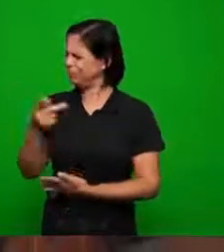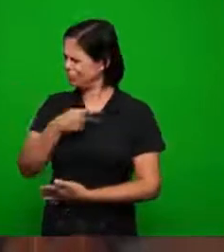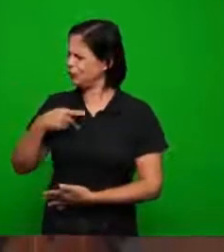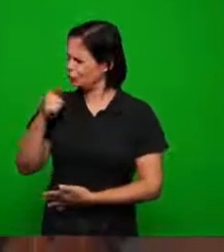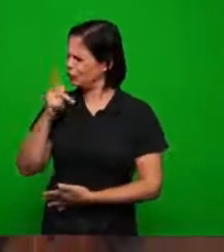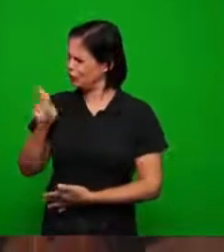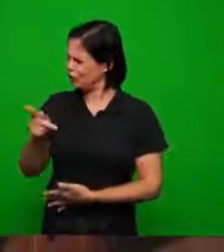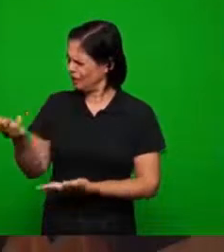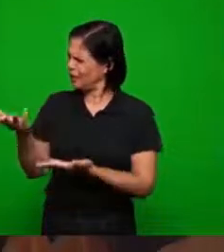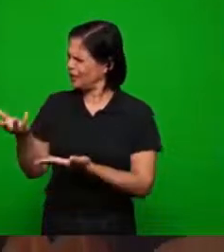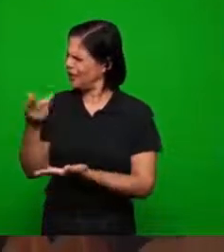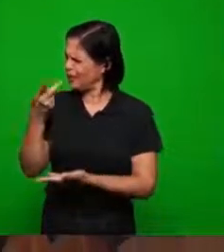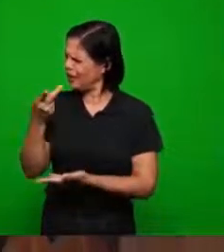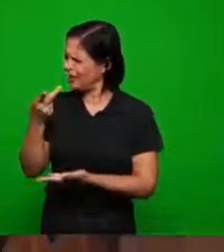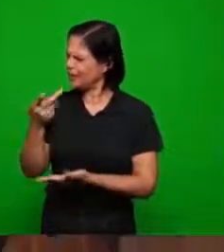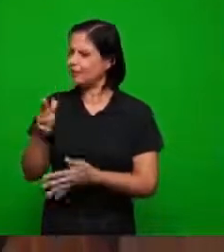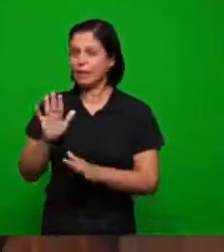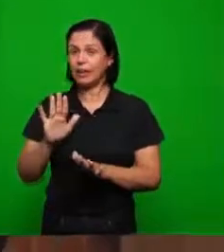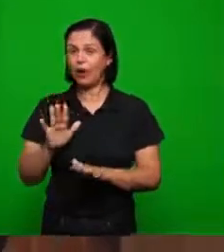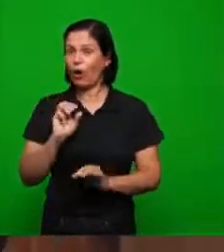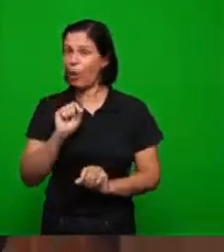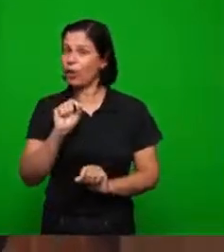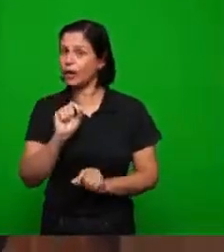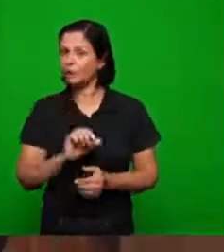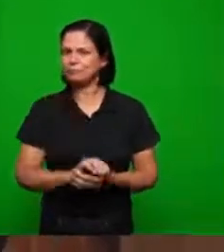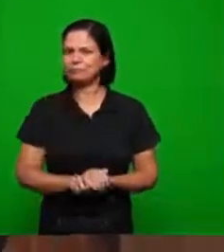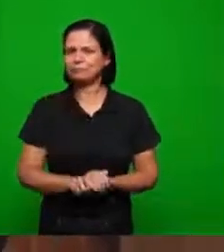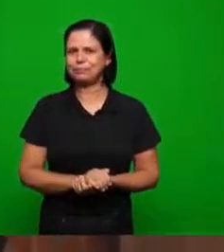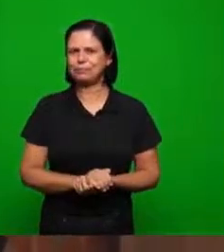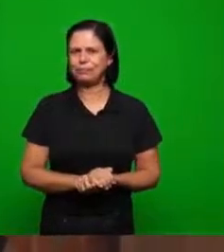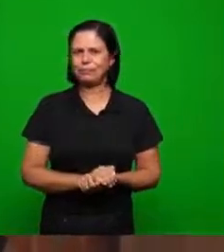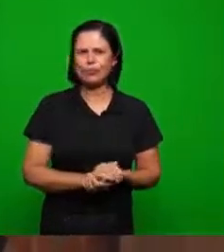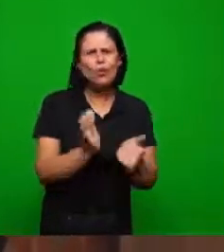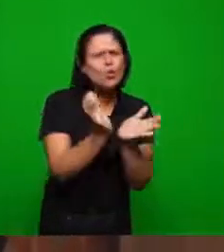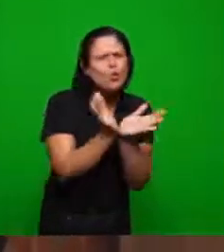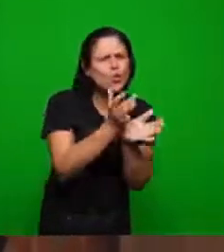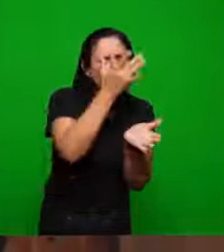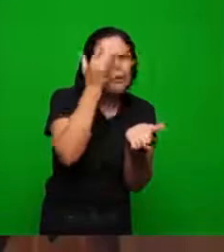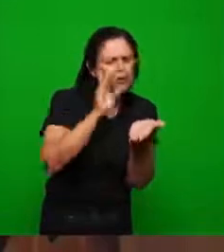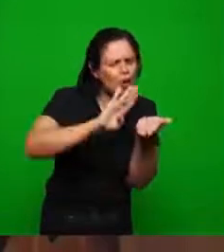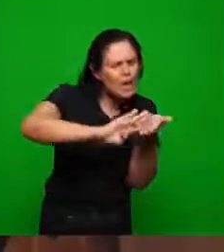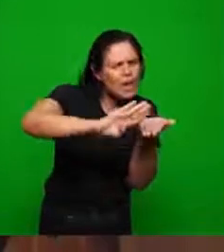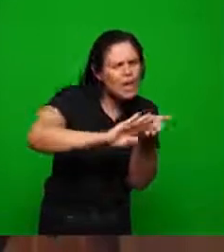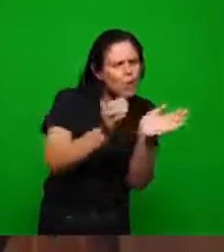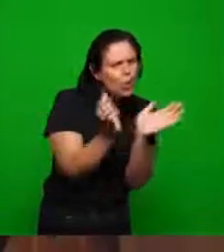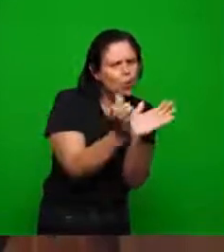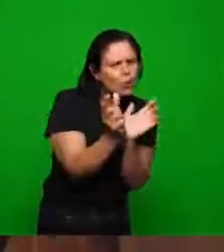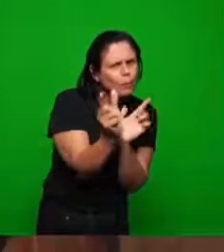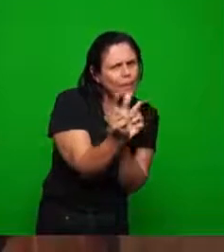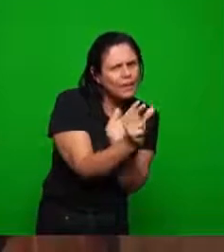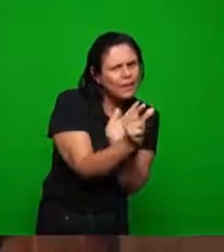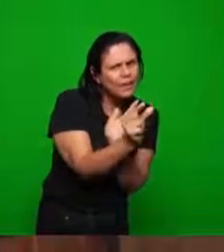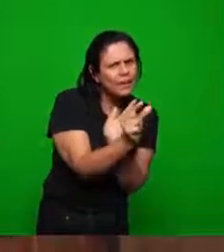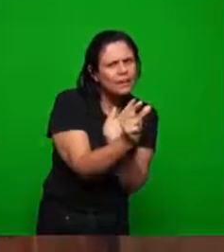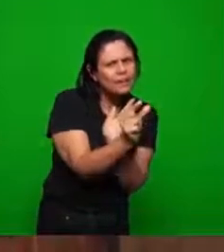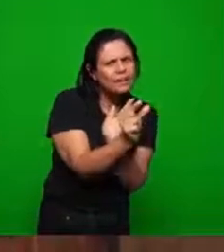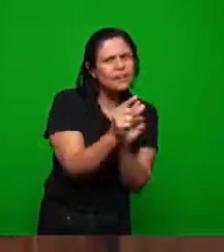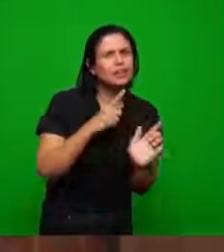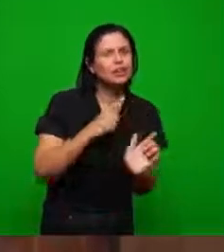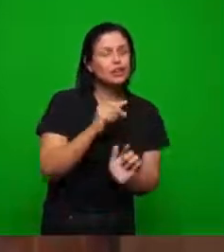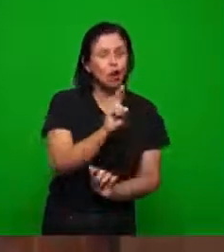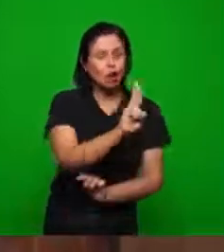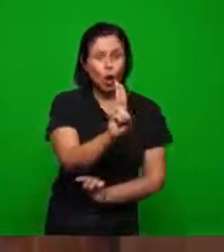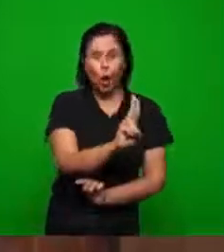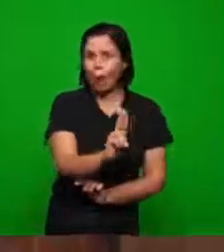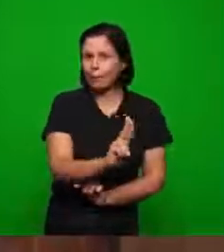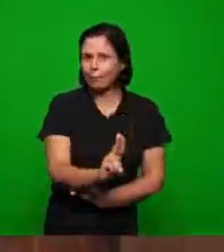Não, é o seguinte, esse restante estava relacionado com nomes que a